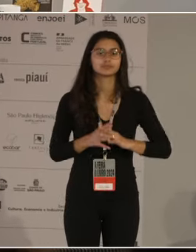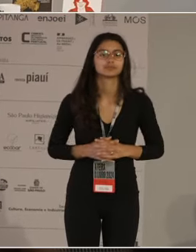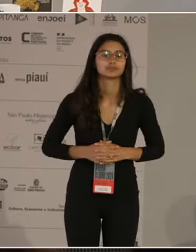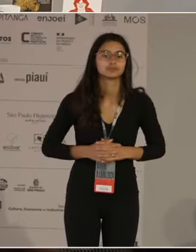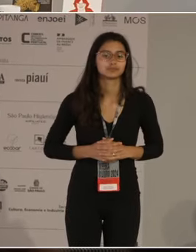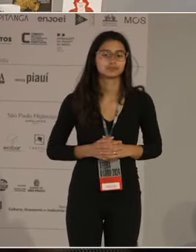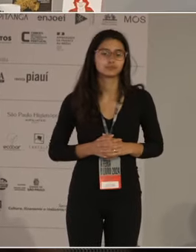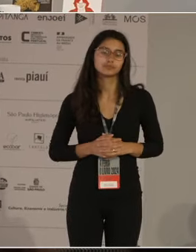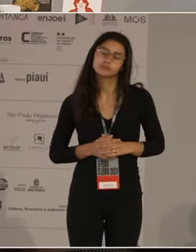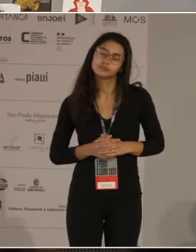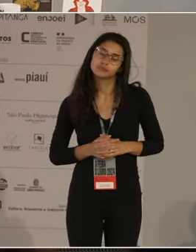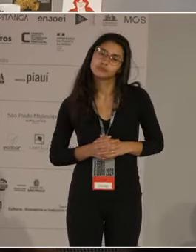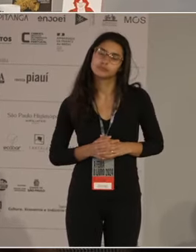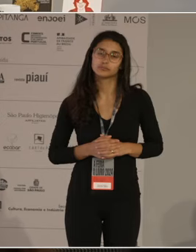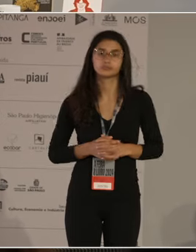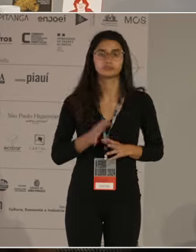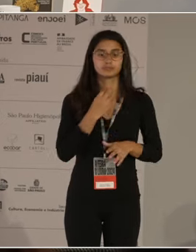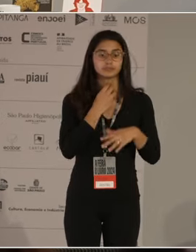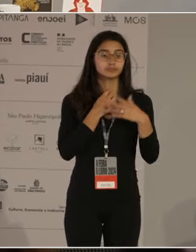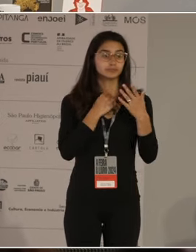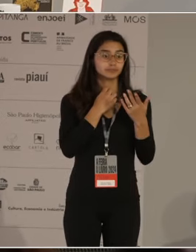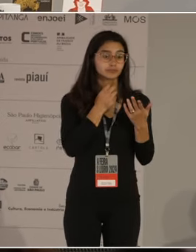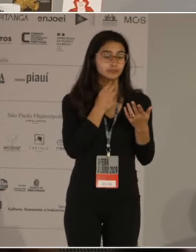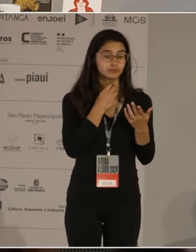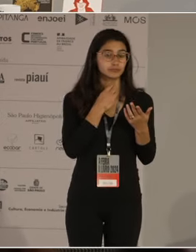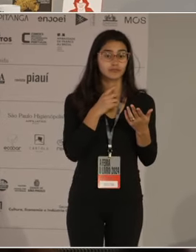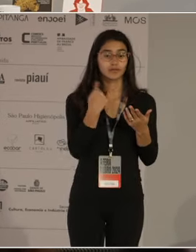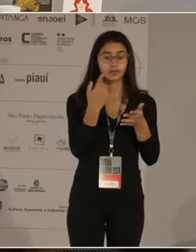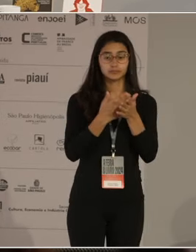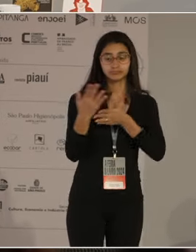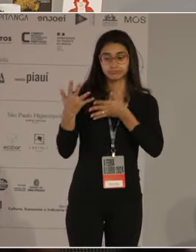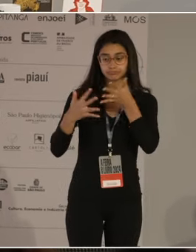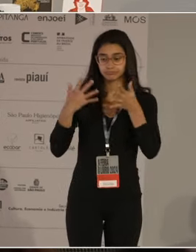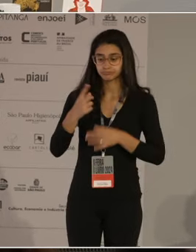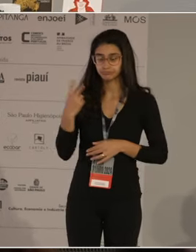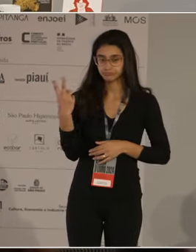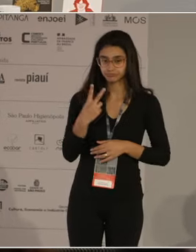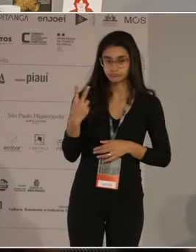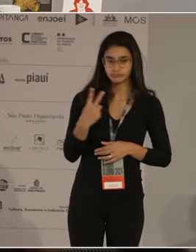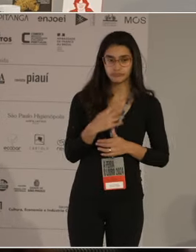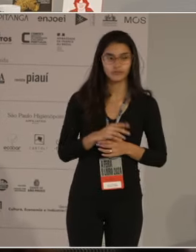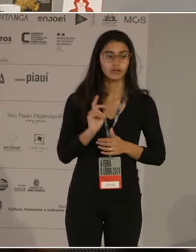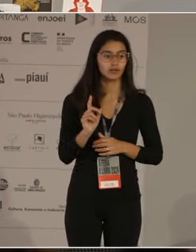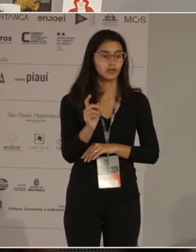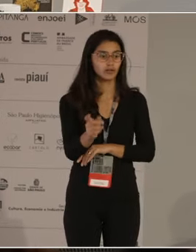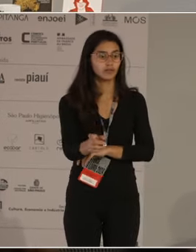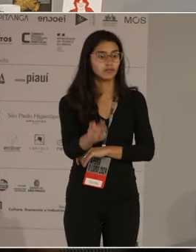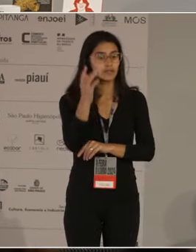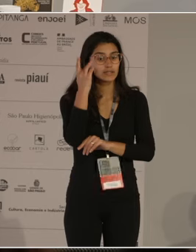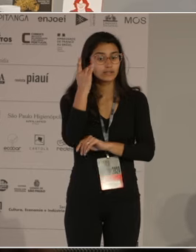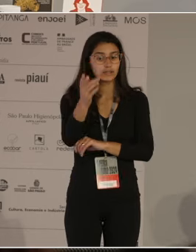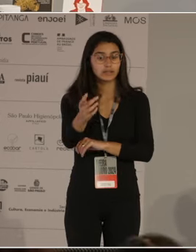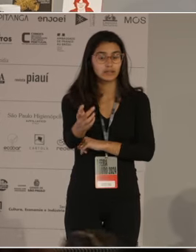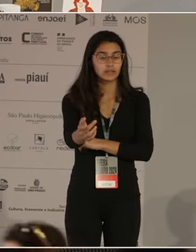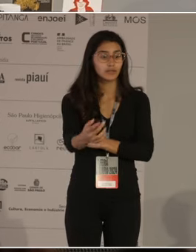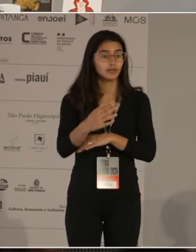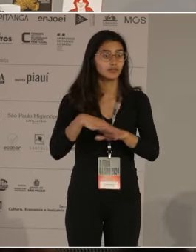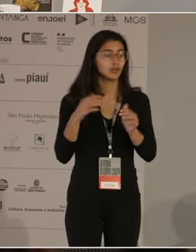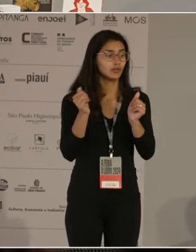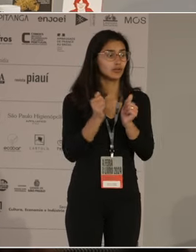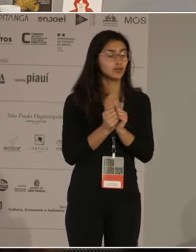É. Bom, Bernardo, né, a gente começou a conversa entre nós, e para meio facilitar o começo da conversa, eu fiquei do lado